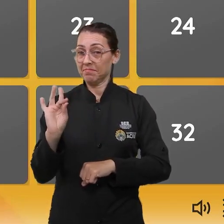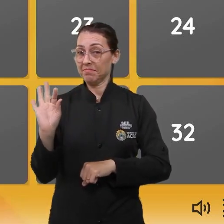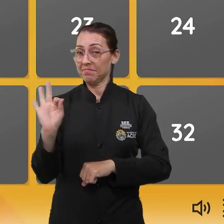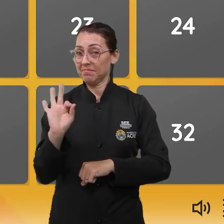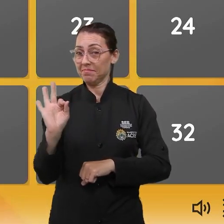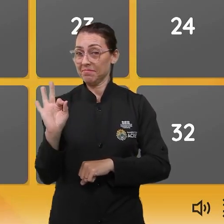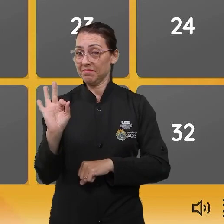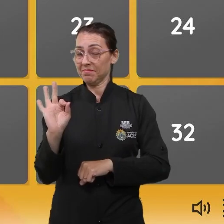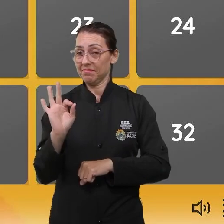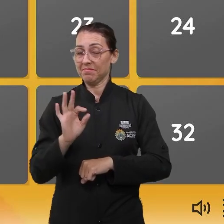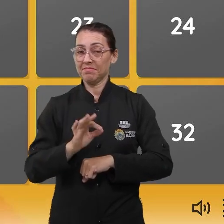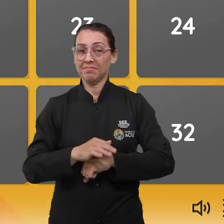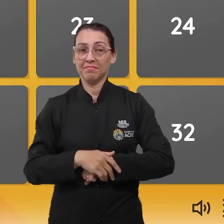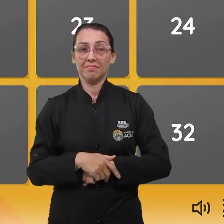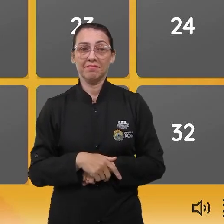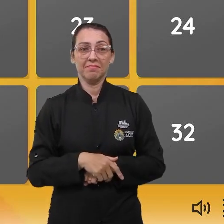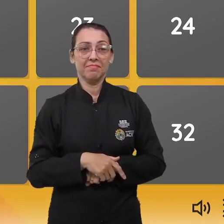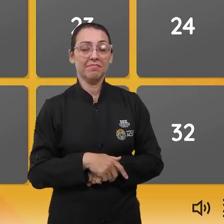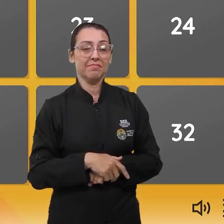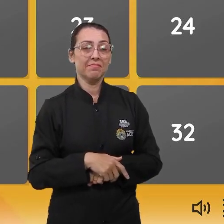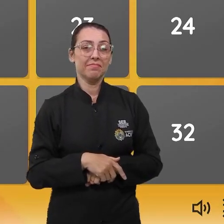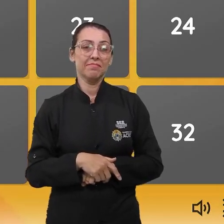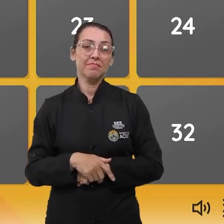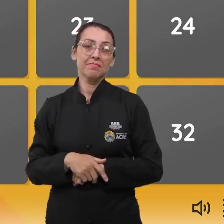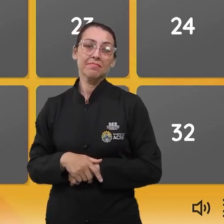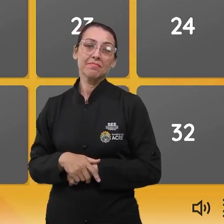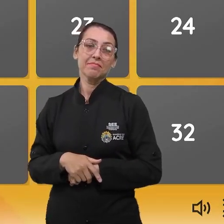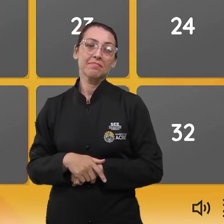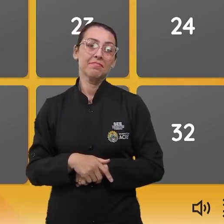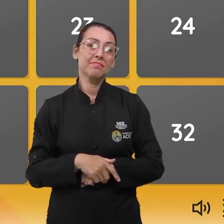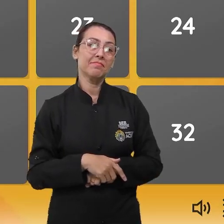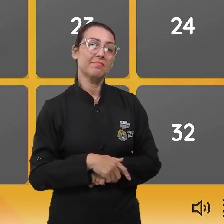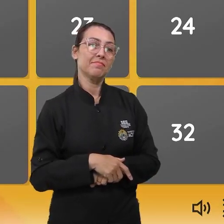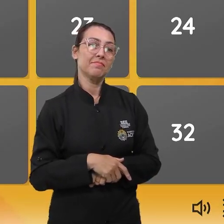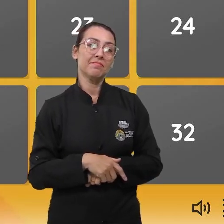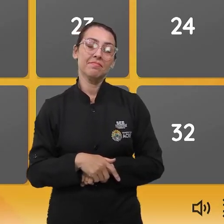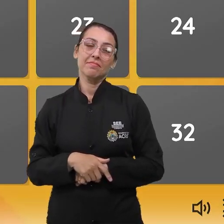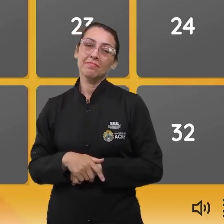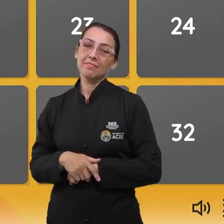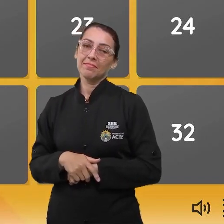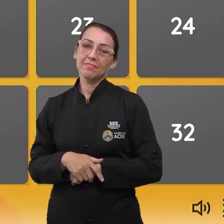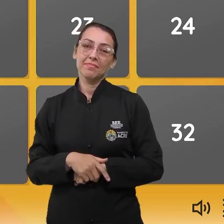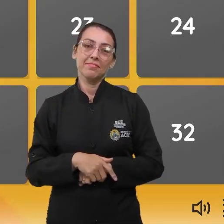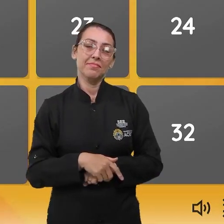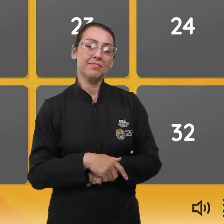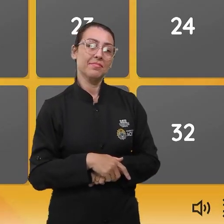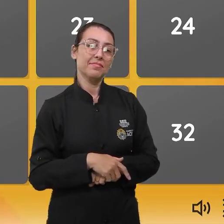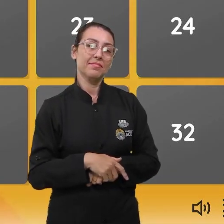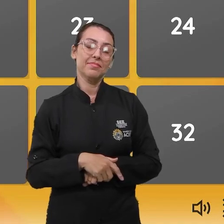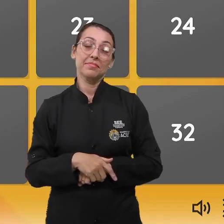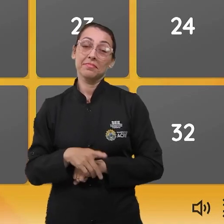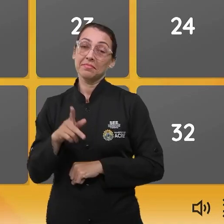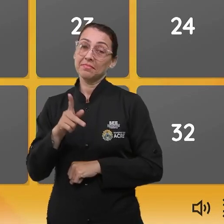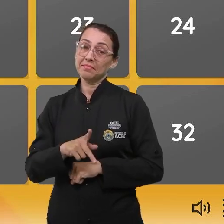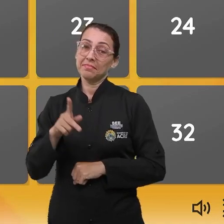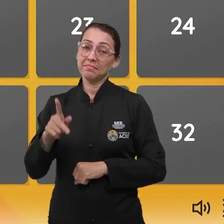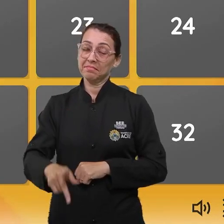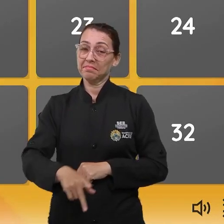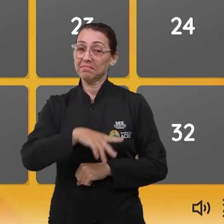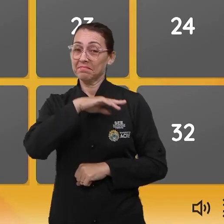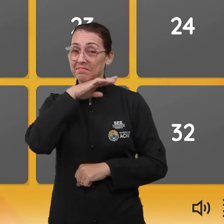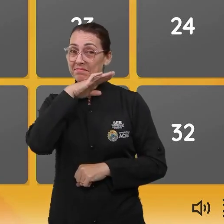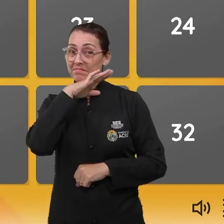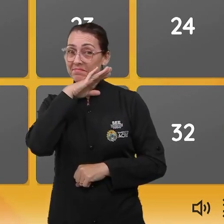Se eu tivesse colando, eu já tinha acertado tudinho aqui. É só pra vocês verem a dinâmica mesmo. E o professor é muito